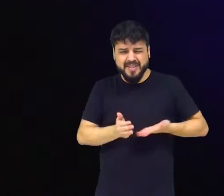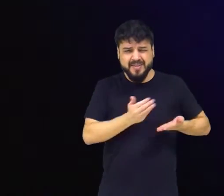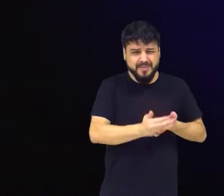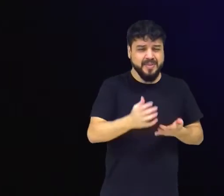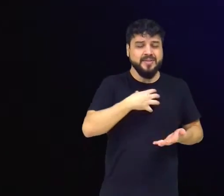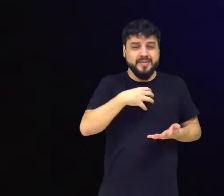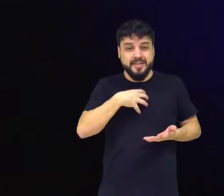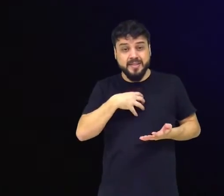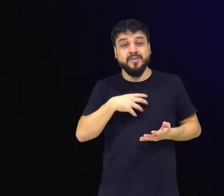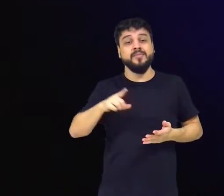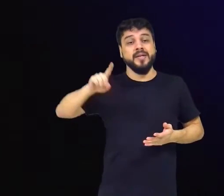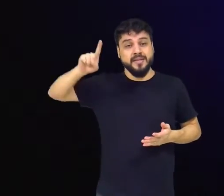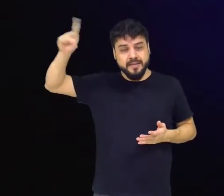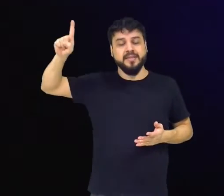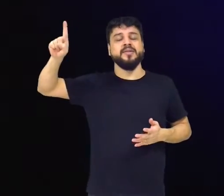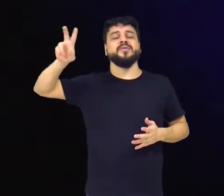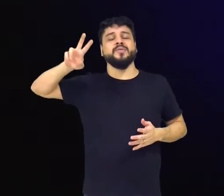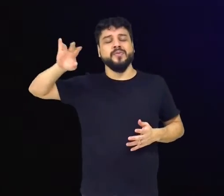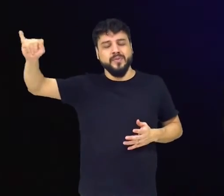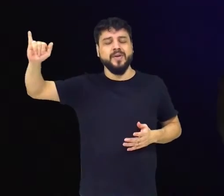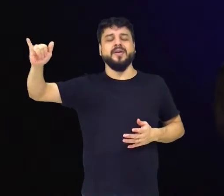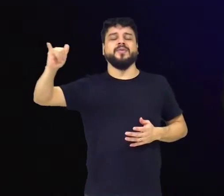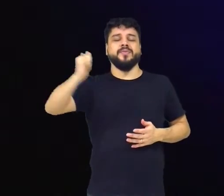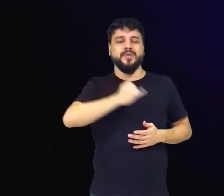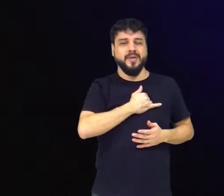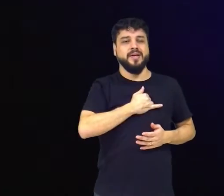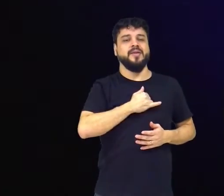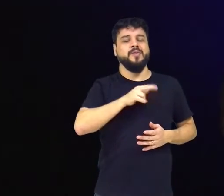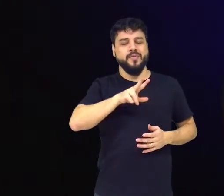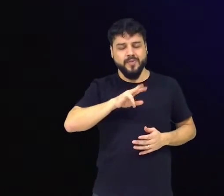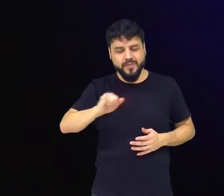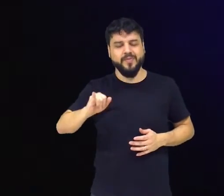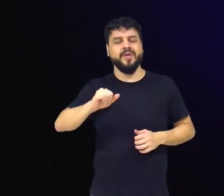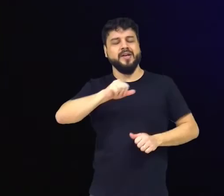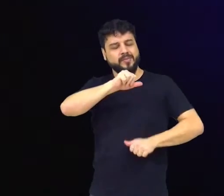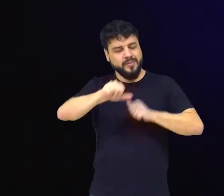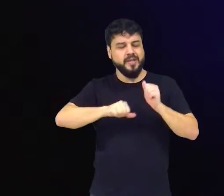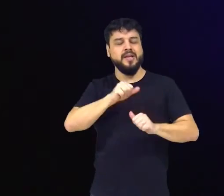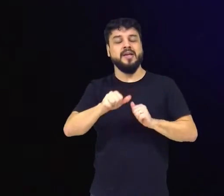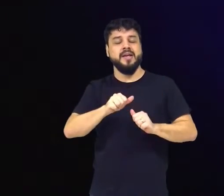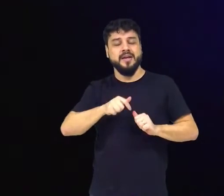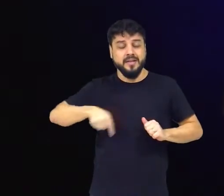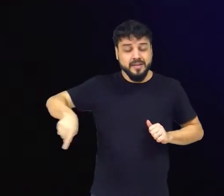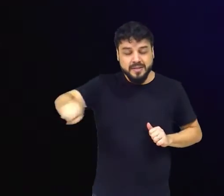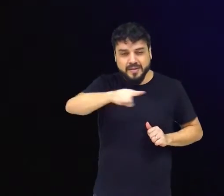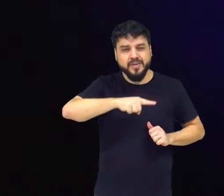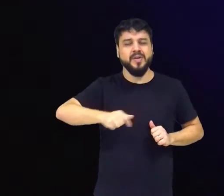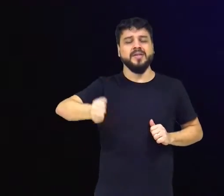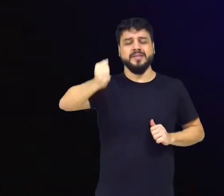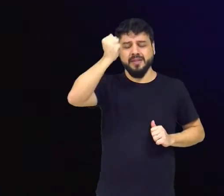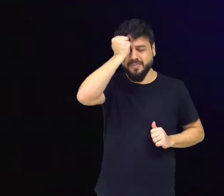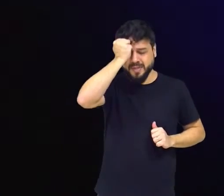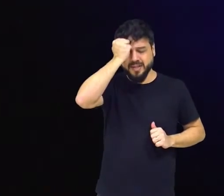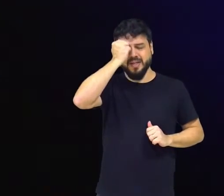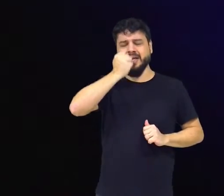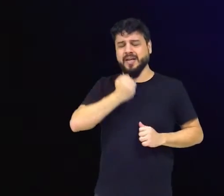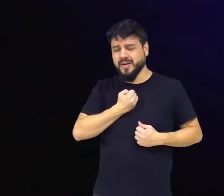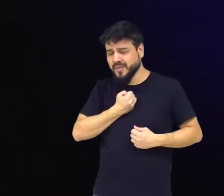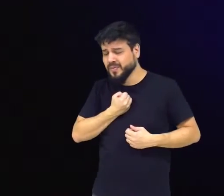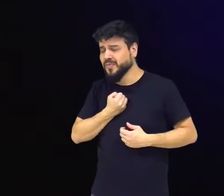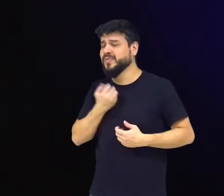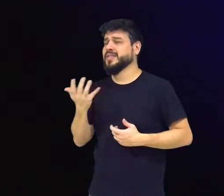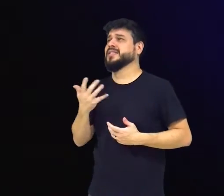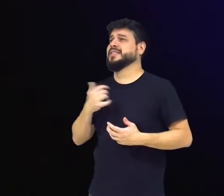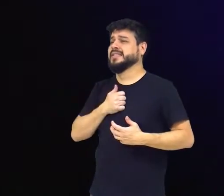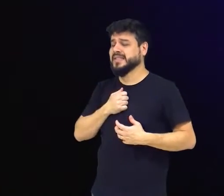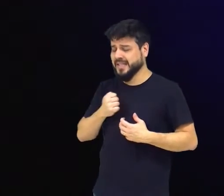vingança. À medida em que nós vamos reconhecendo e confessando os nossos pecados ao Senhor, pois Ele não se agrada com a